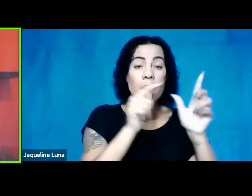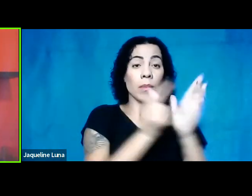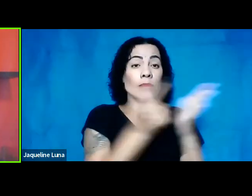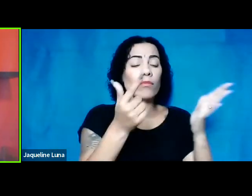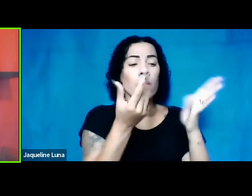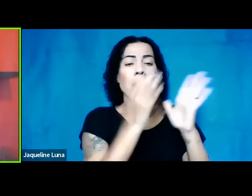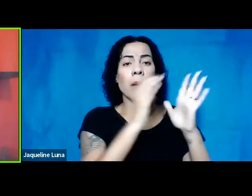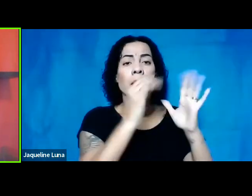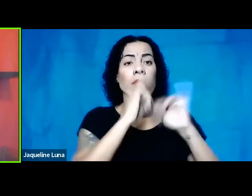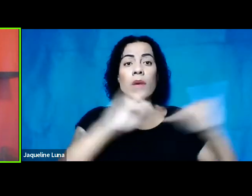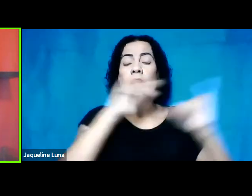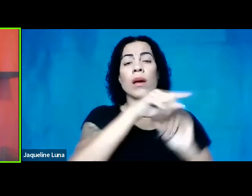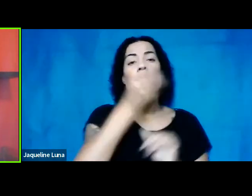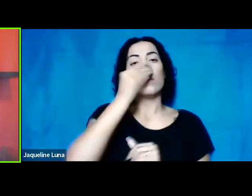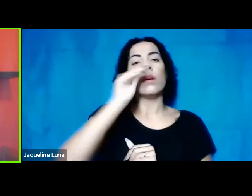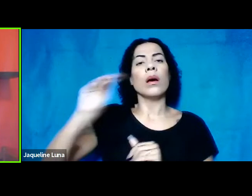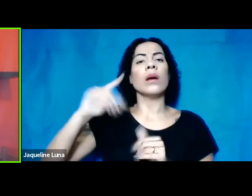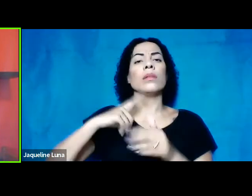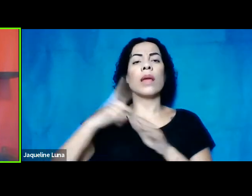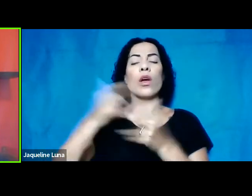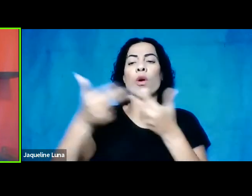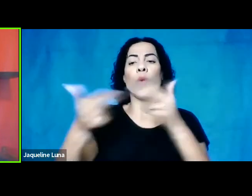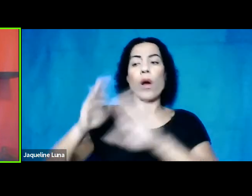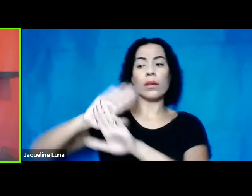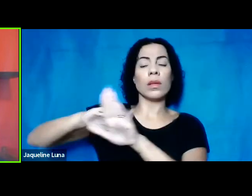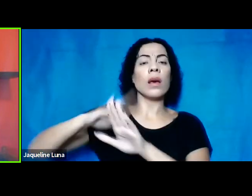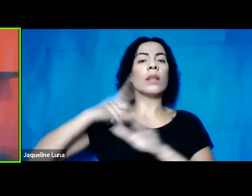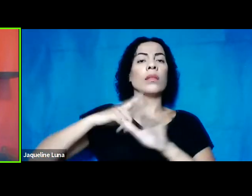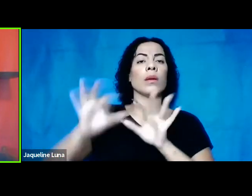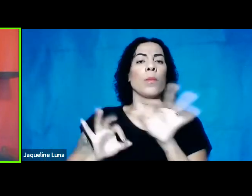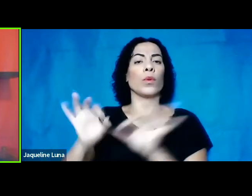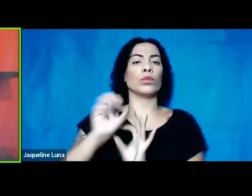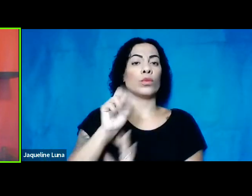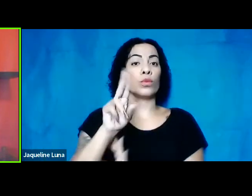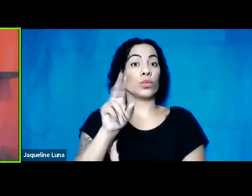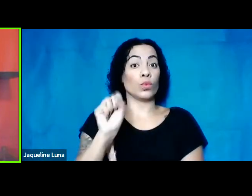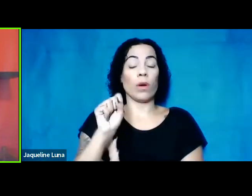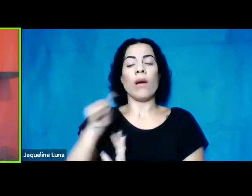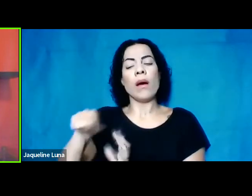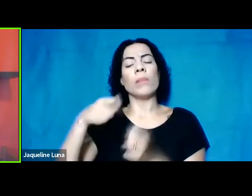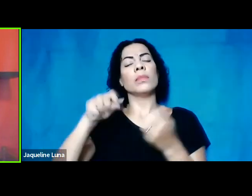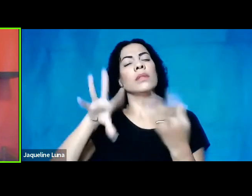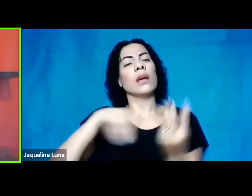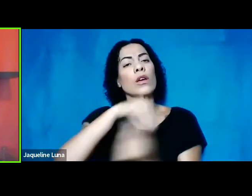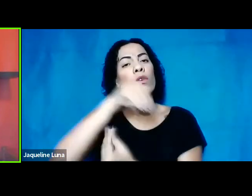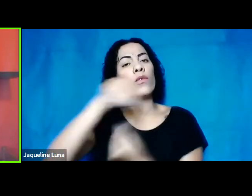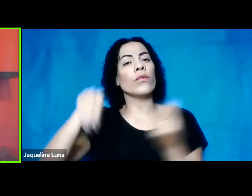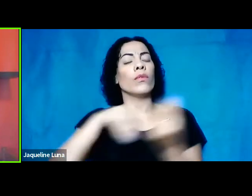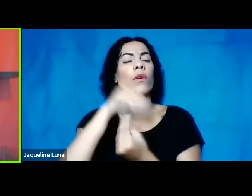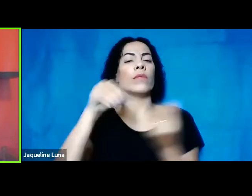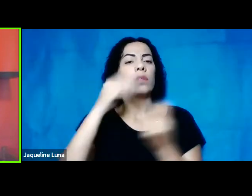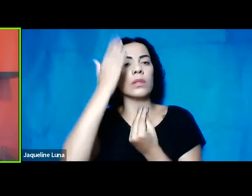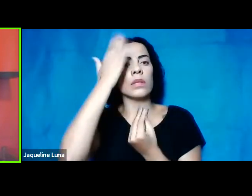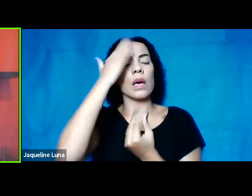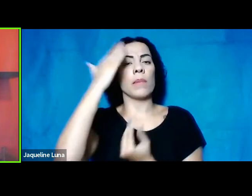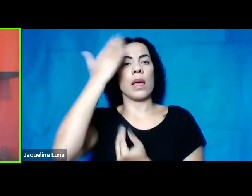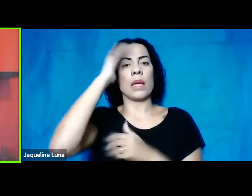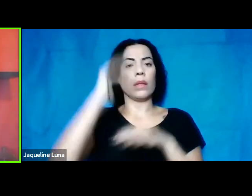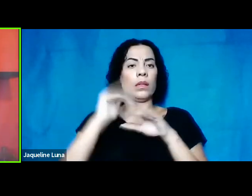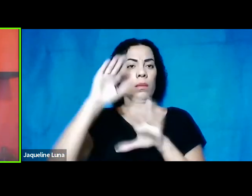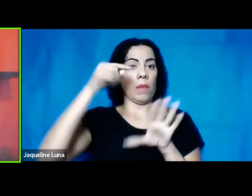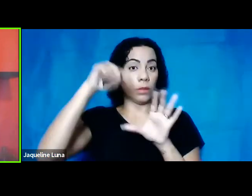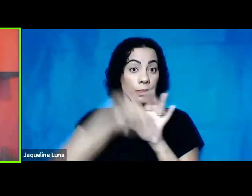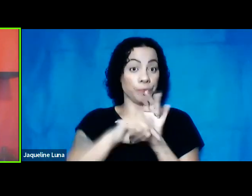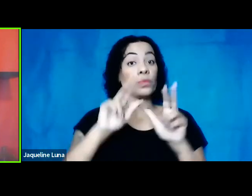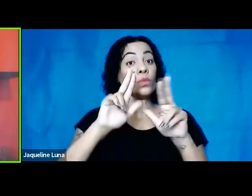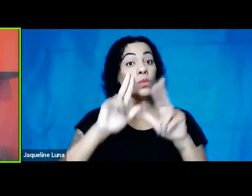dali, que envolvem o projeto do SUS, que precisam estar envolvidos nessa abordagem. Queria dizer, a partir disso,